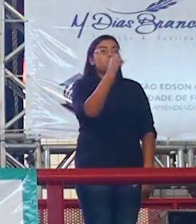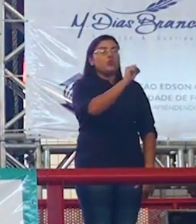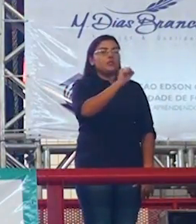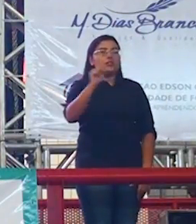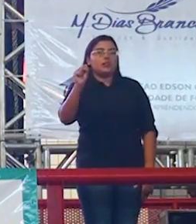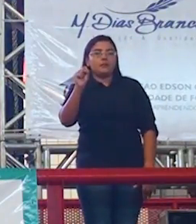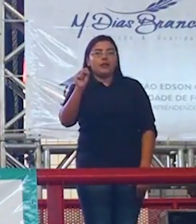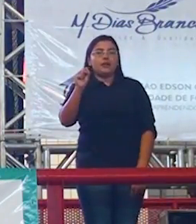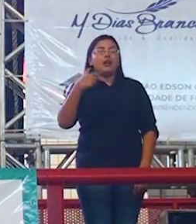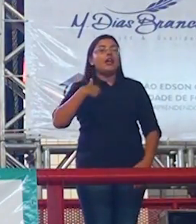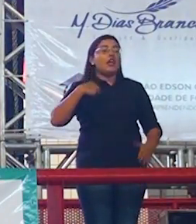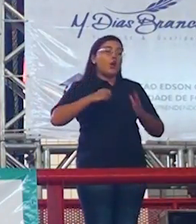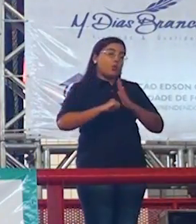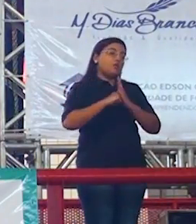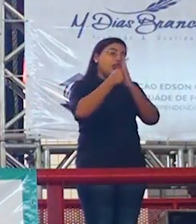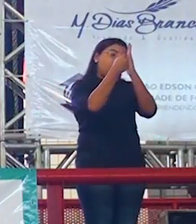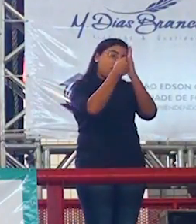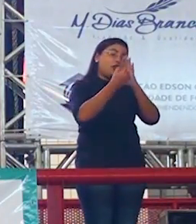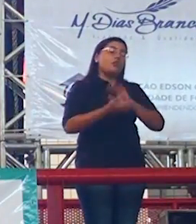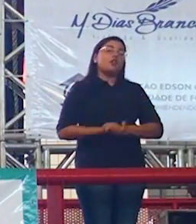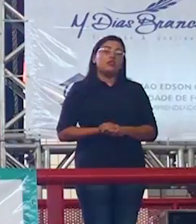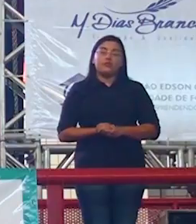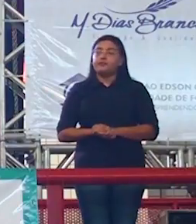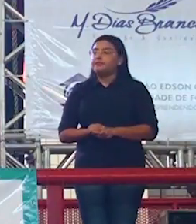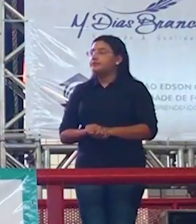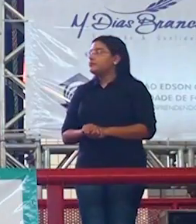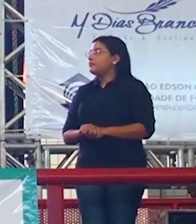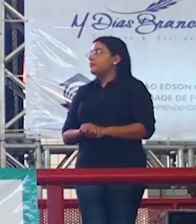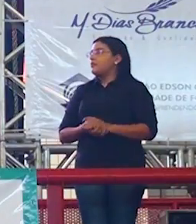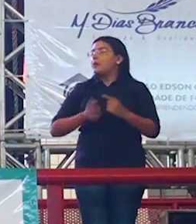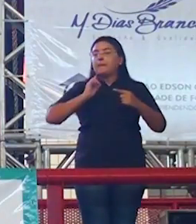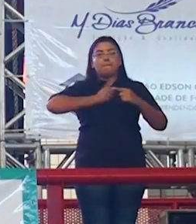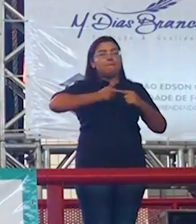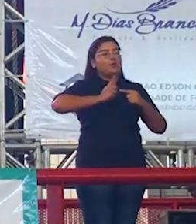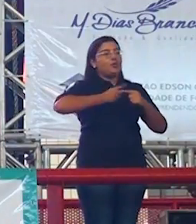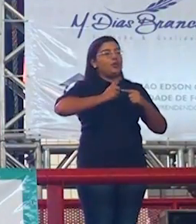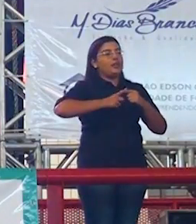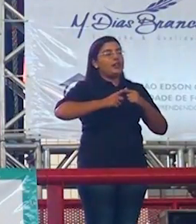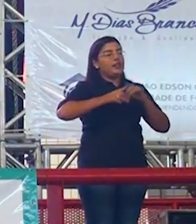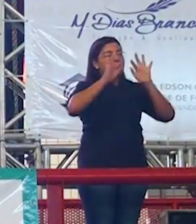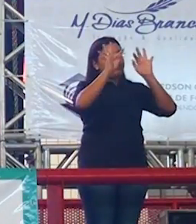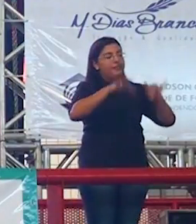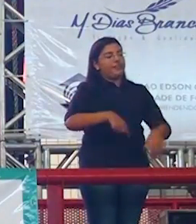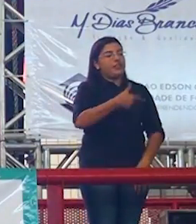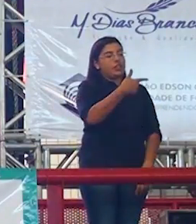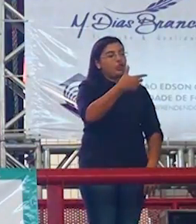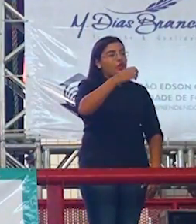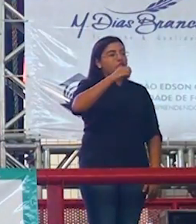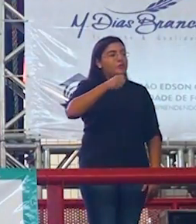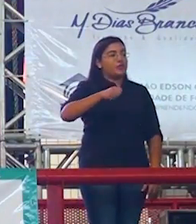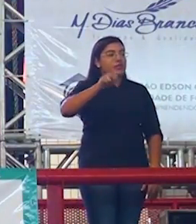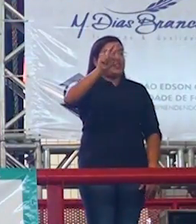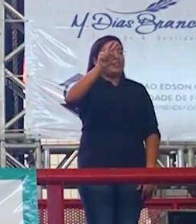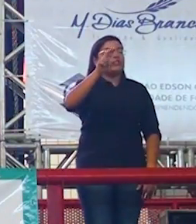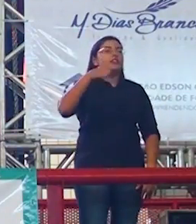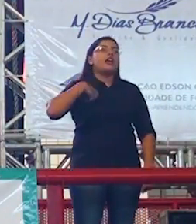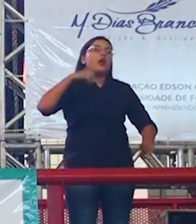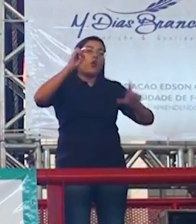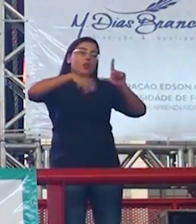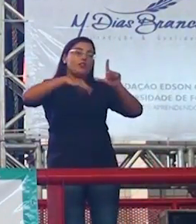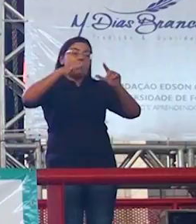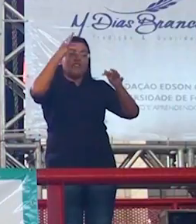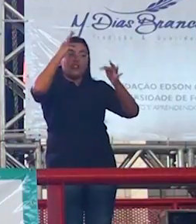UFC, atualmente está trancado, direito. Porque eu terminei em 2015, ó, licenciatura em filosofia,